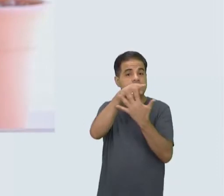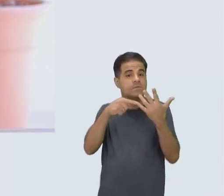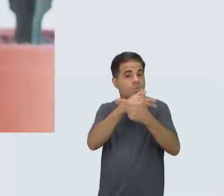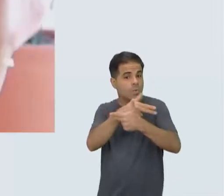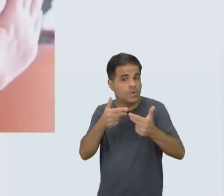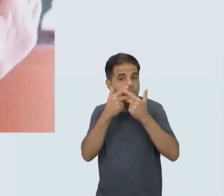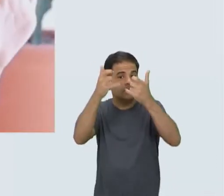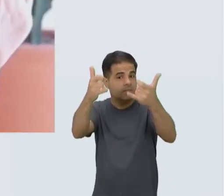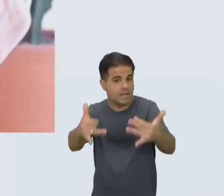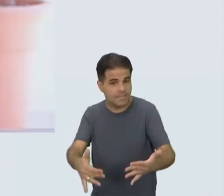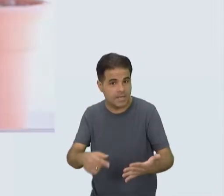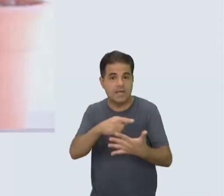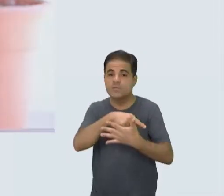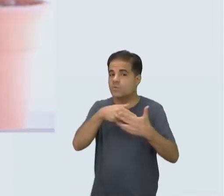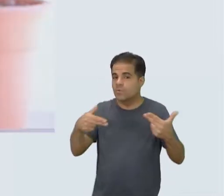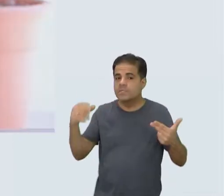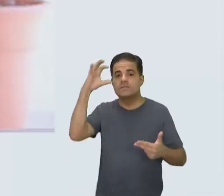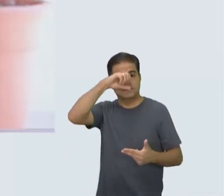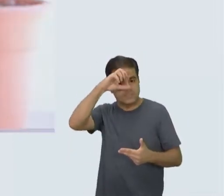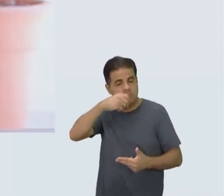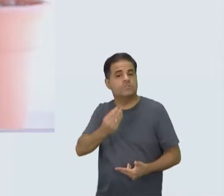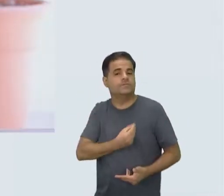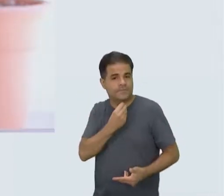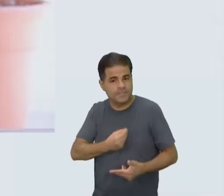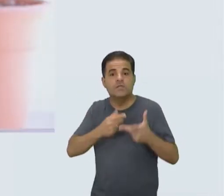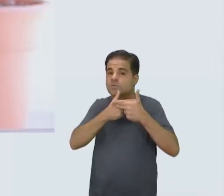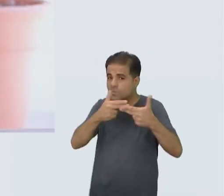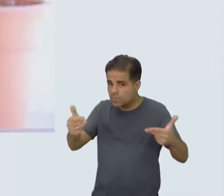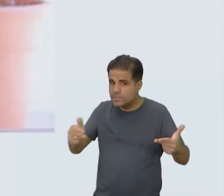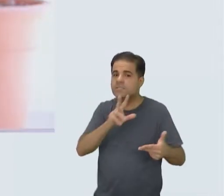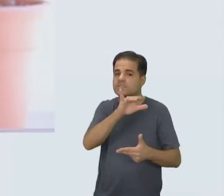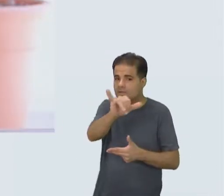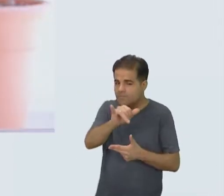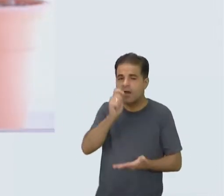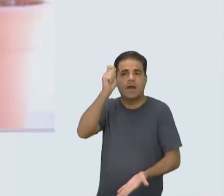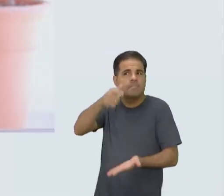são tipo assim, lições de vida, sabe? São coisas que você vai guardar pra